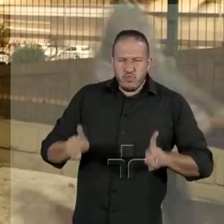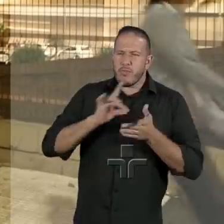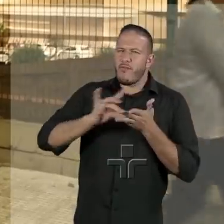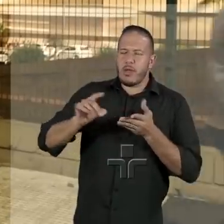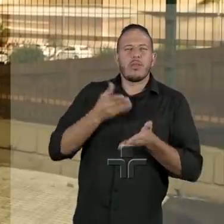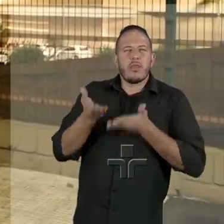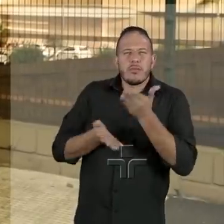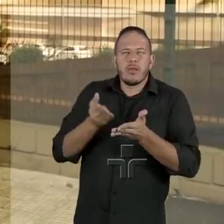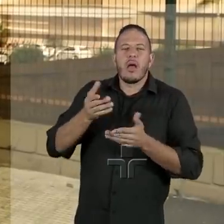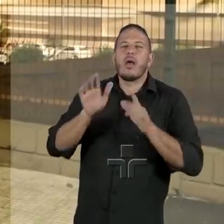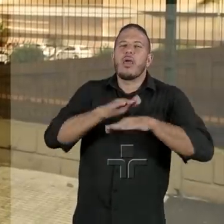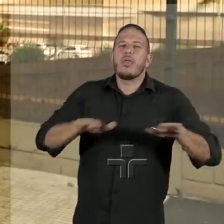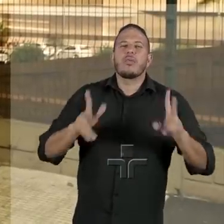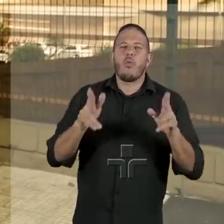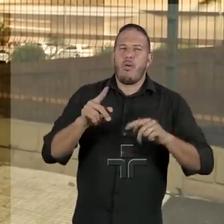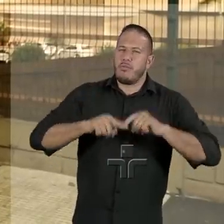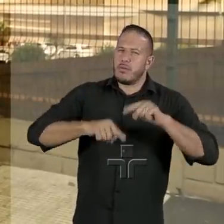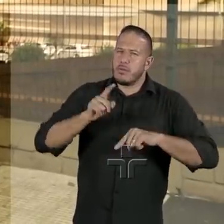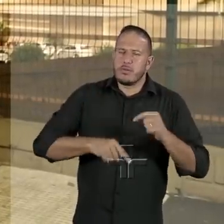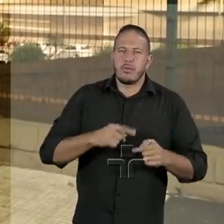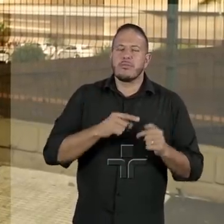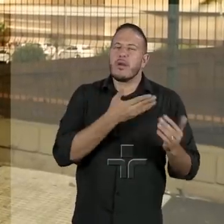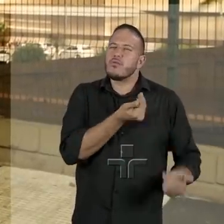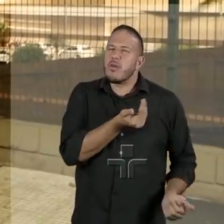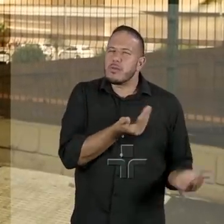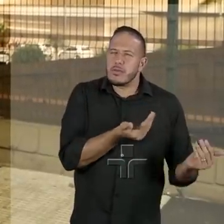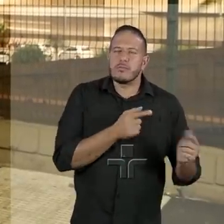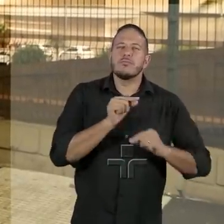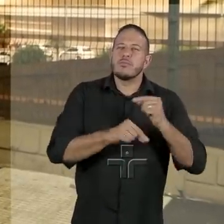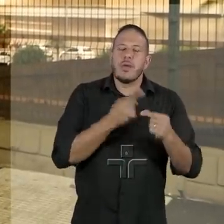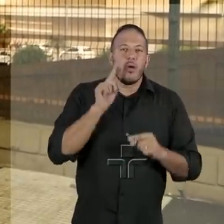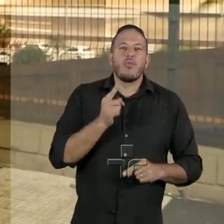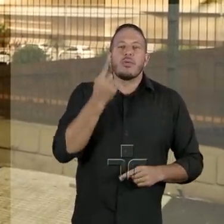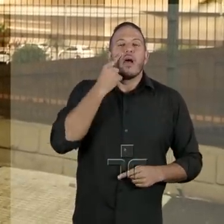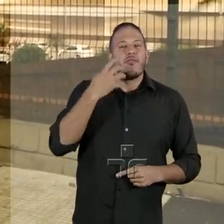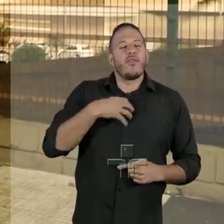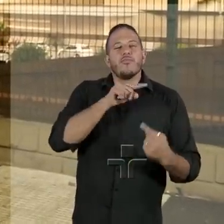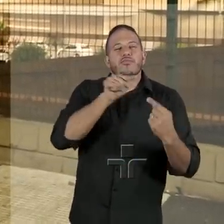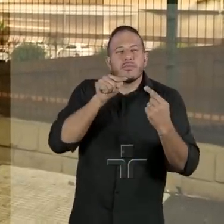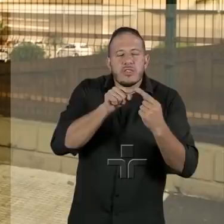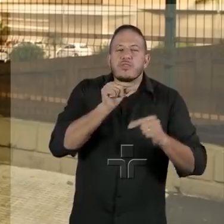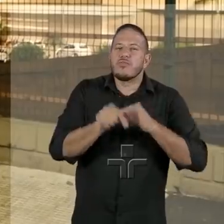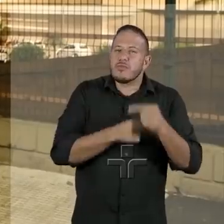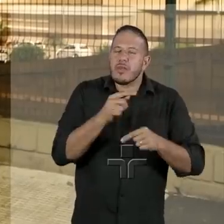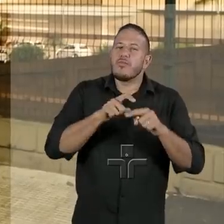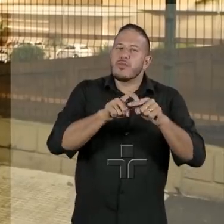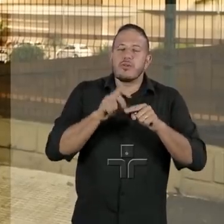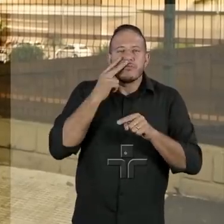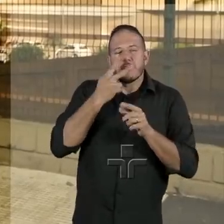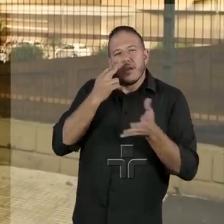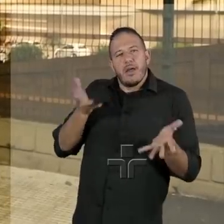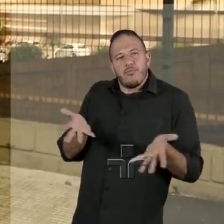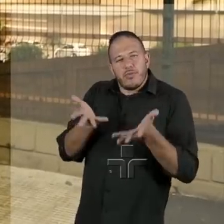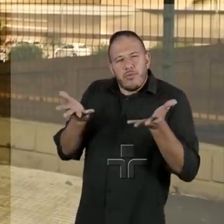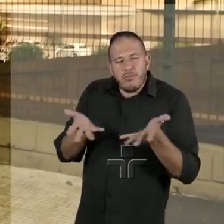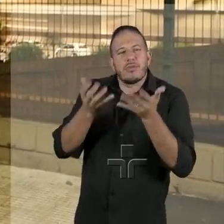objeto criança e adolescente, e que o único intuito de receber a ação no local foi de fazer a promoção e a conscientização da